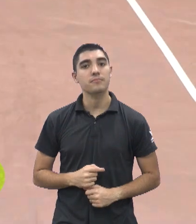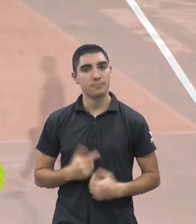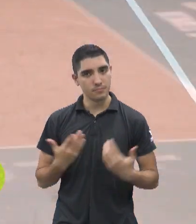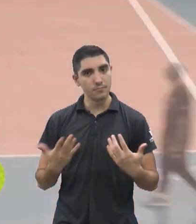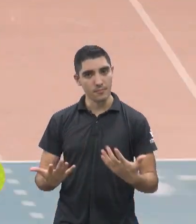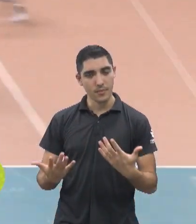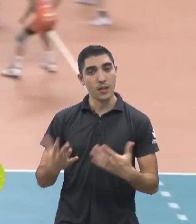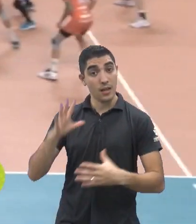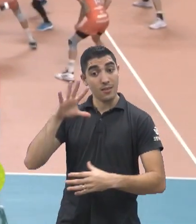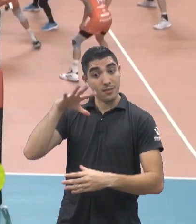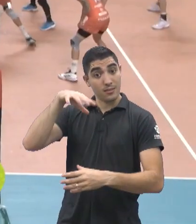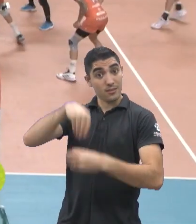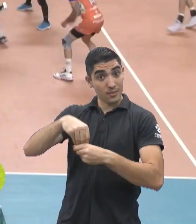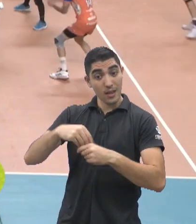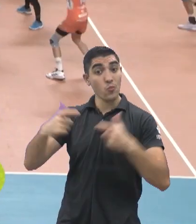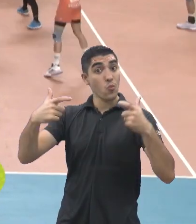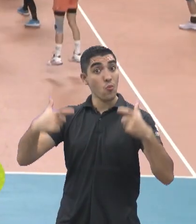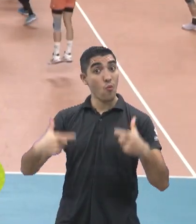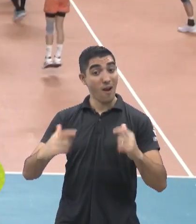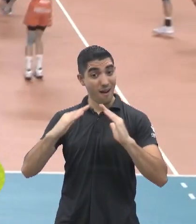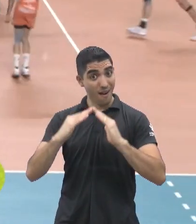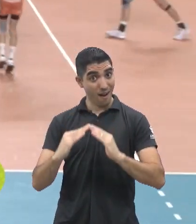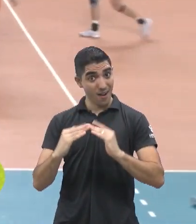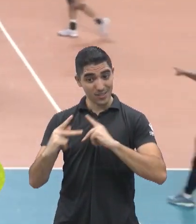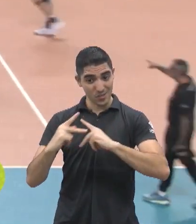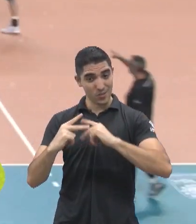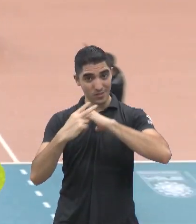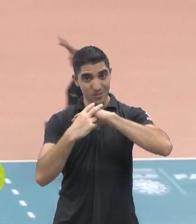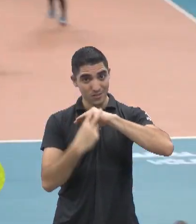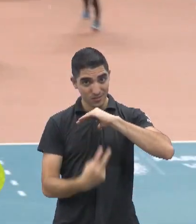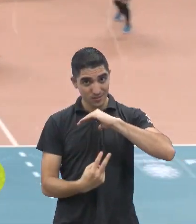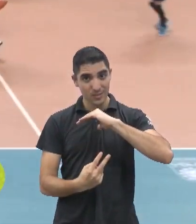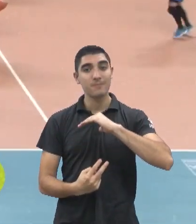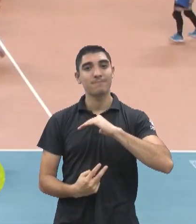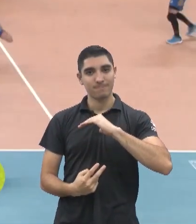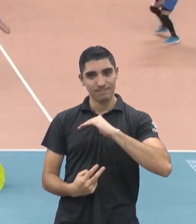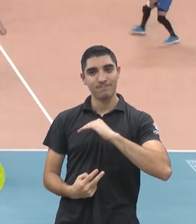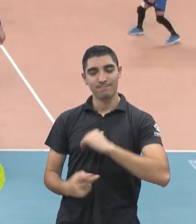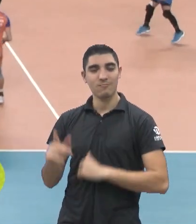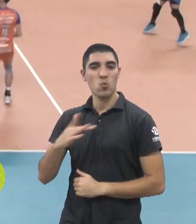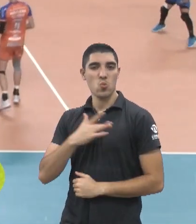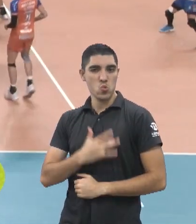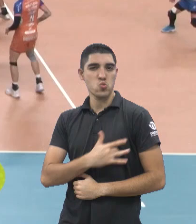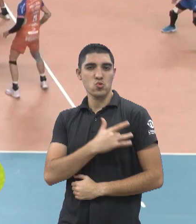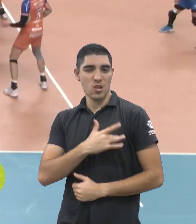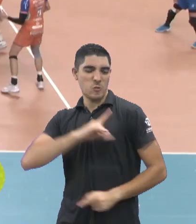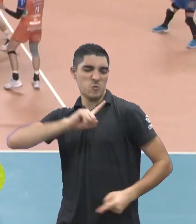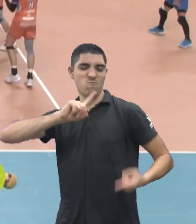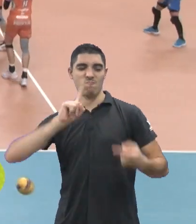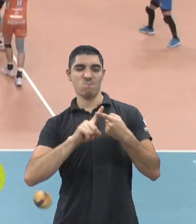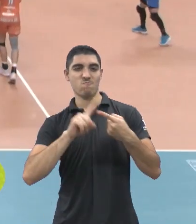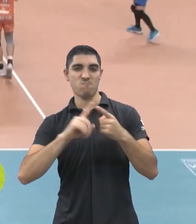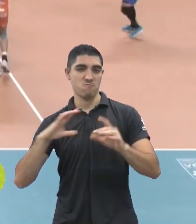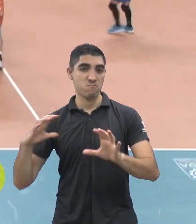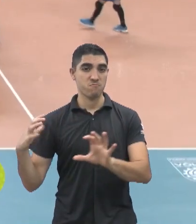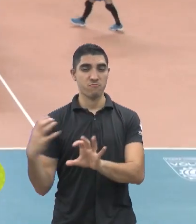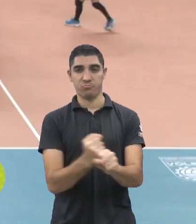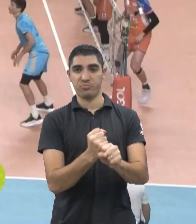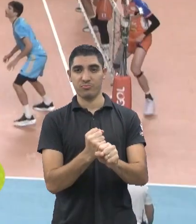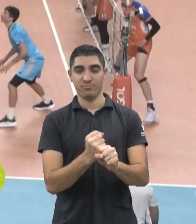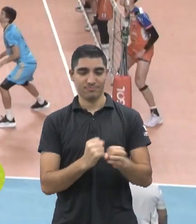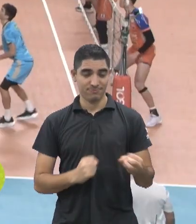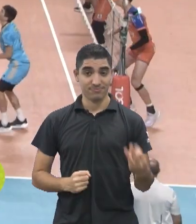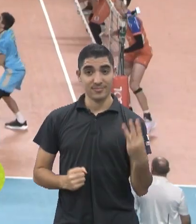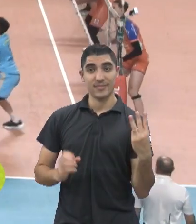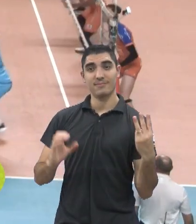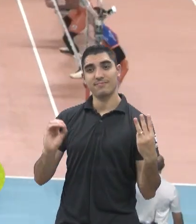partida sendo realizada na Farmaconde Arena, veio o troco cruzeirense, com um sonoro 3-0, que garantiu